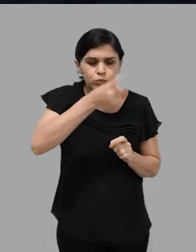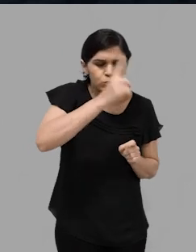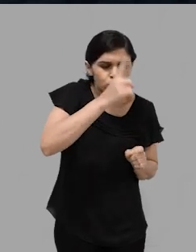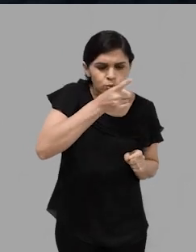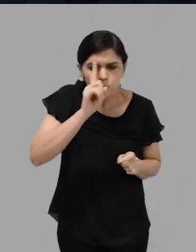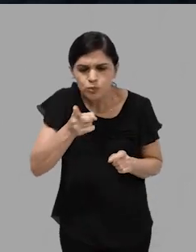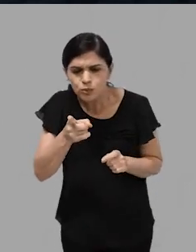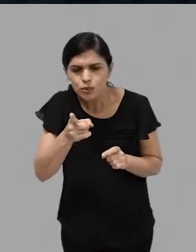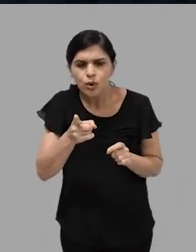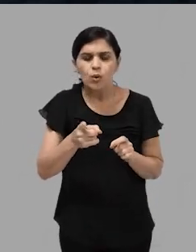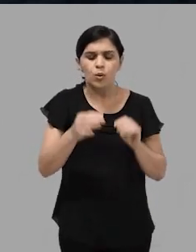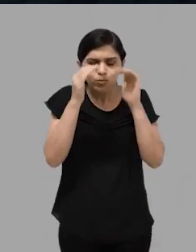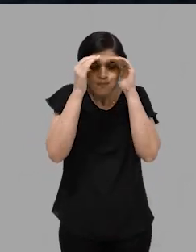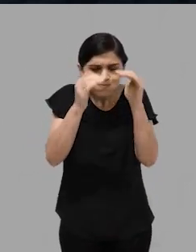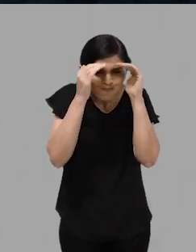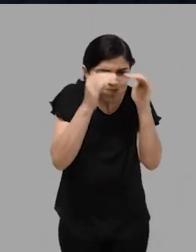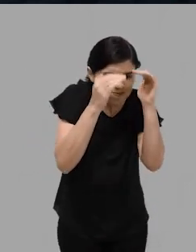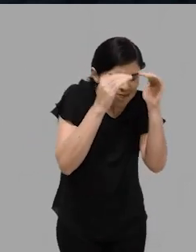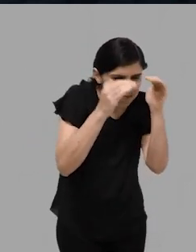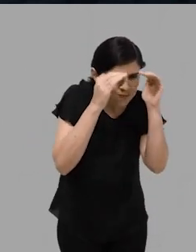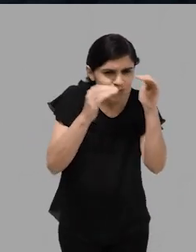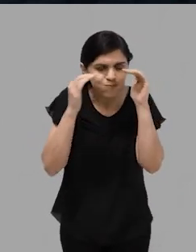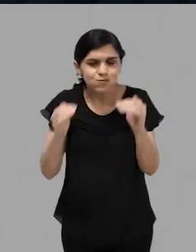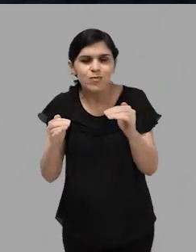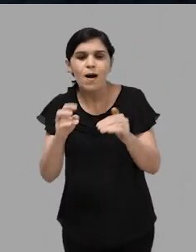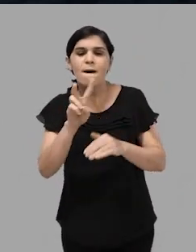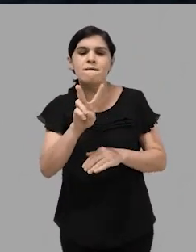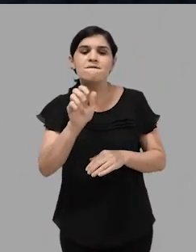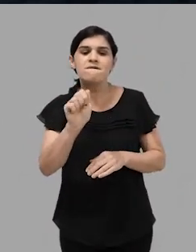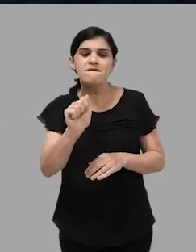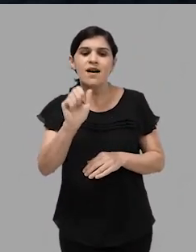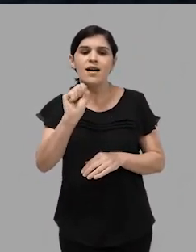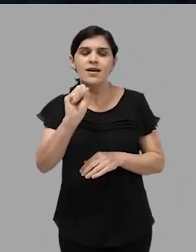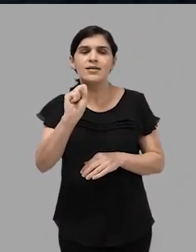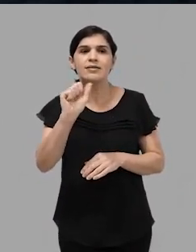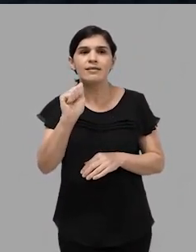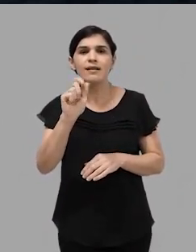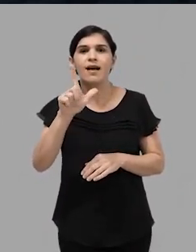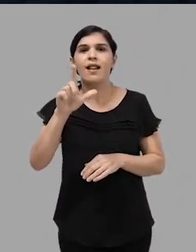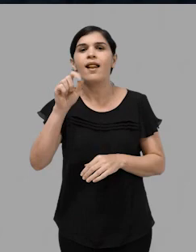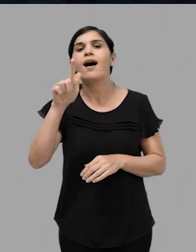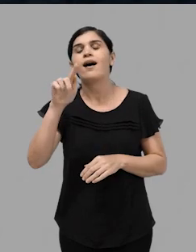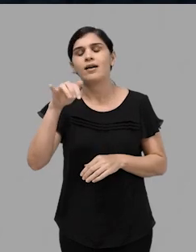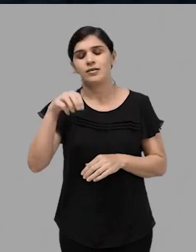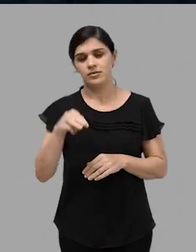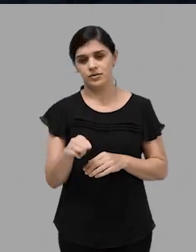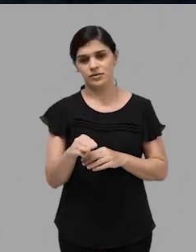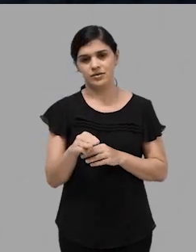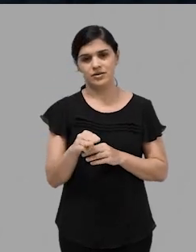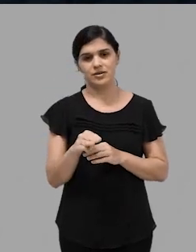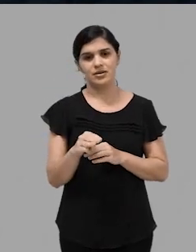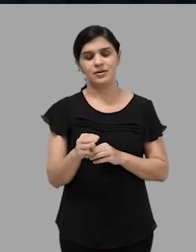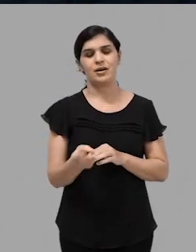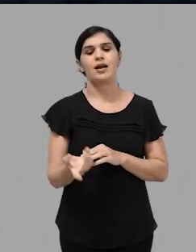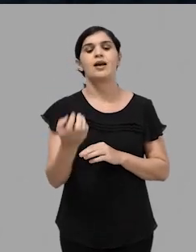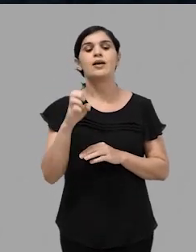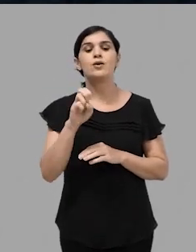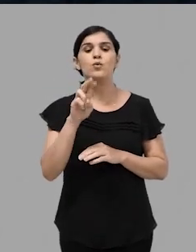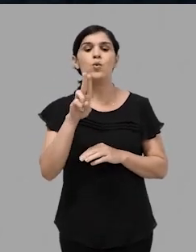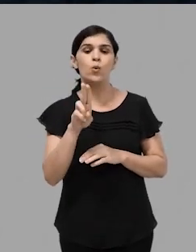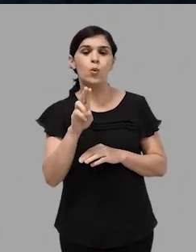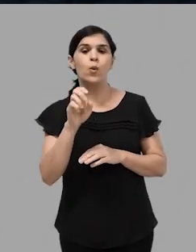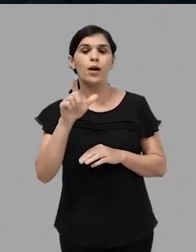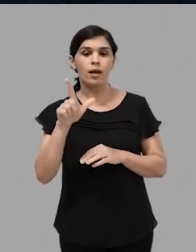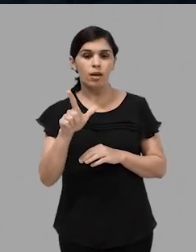fidelidade e vassalagem, né? Servidão. E é assim que o eu lírico se comporta nessa composição da